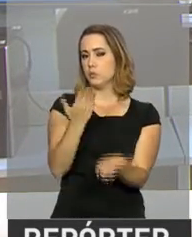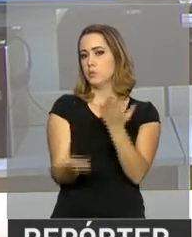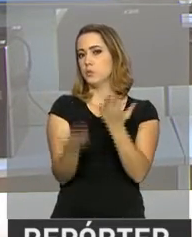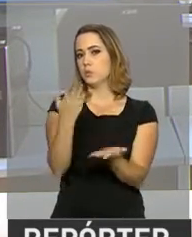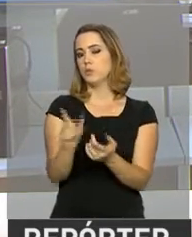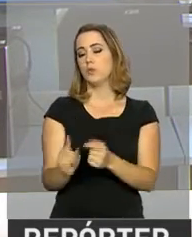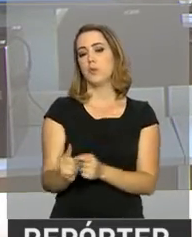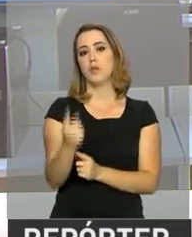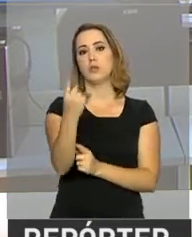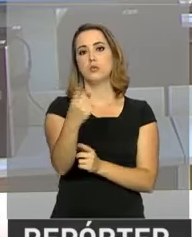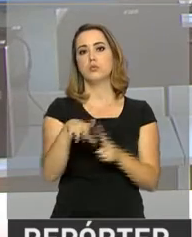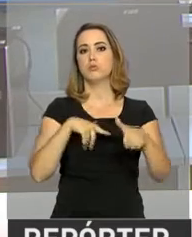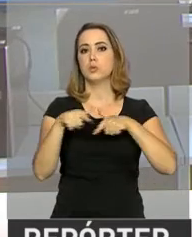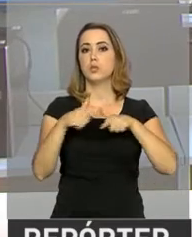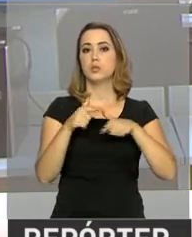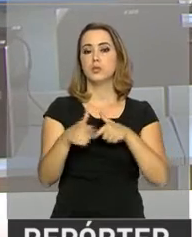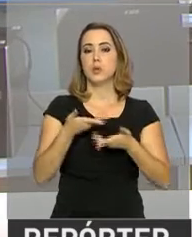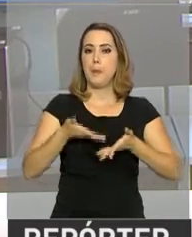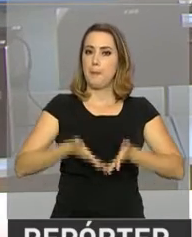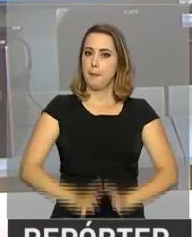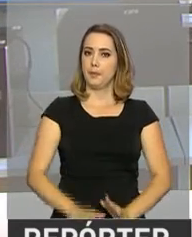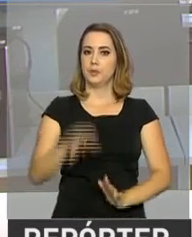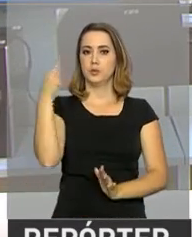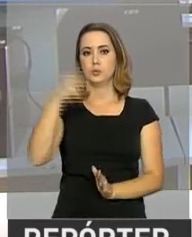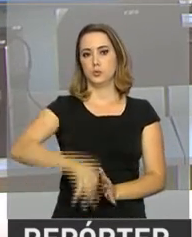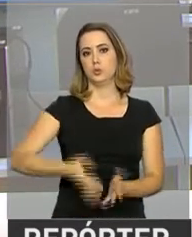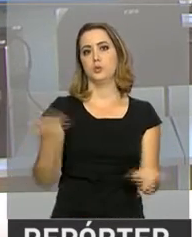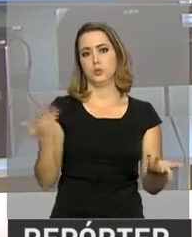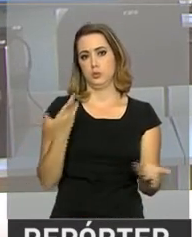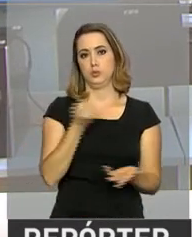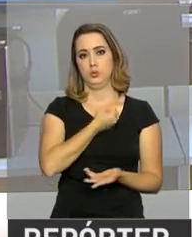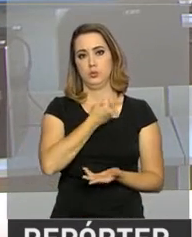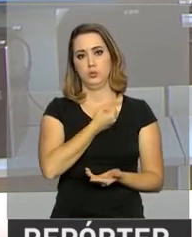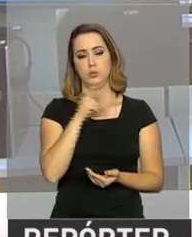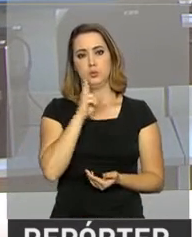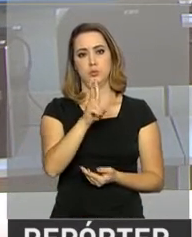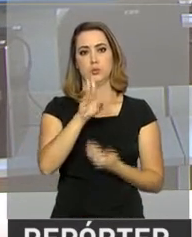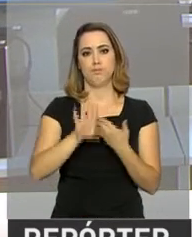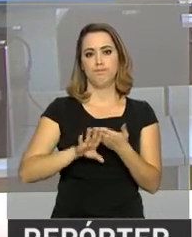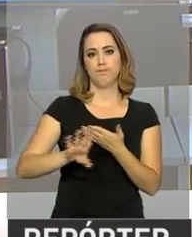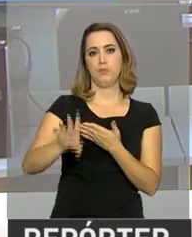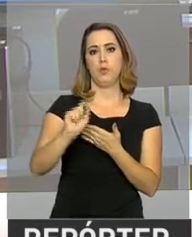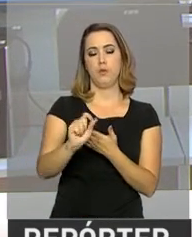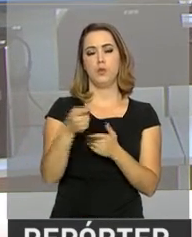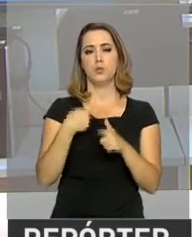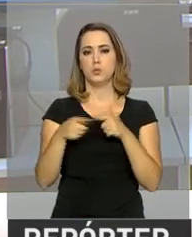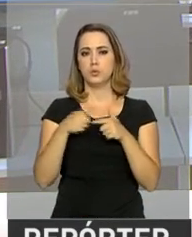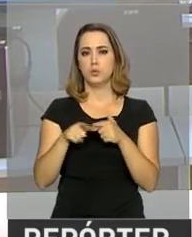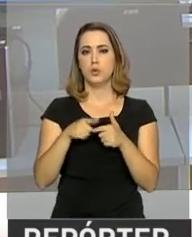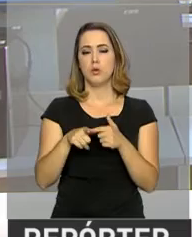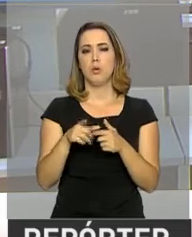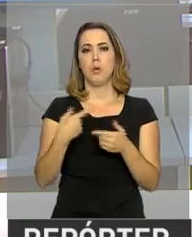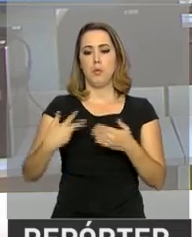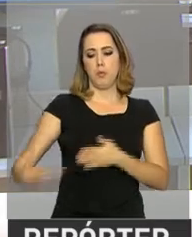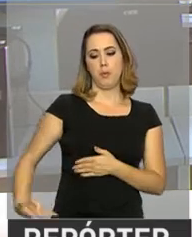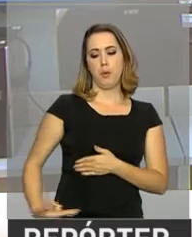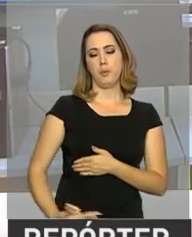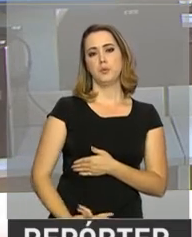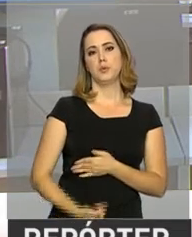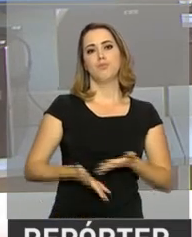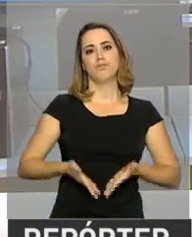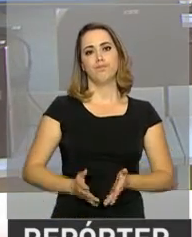fase do projeto parto adequado de acordo com os dados o projeto e vitor 10 mil cesáreas em hospitais por todo o